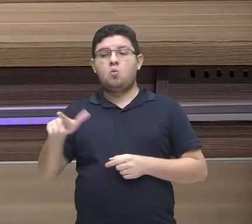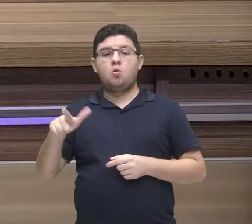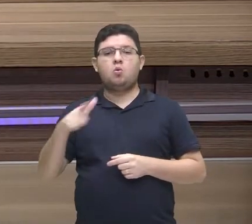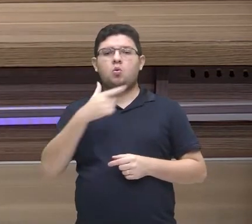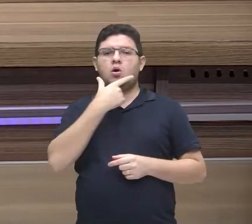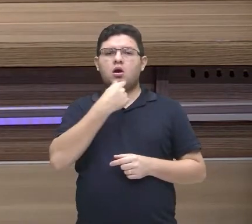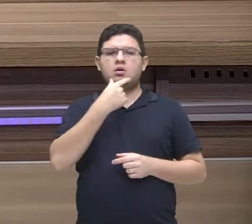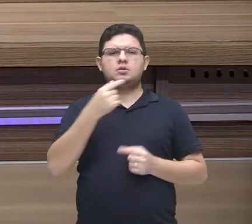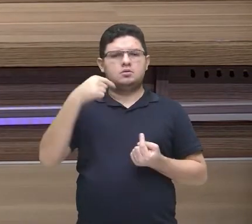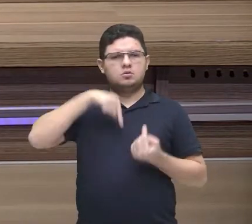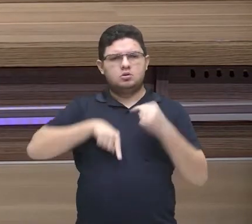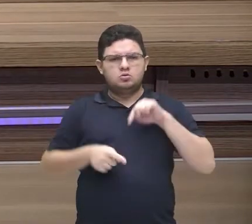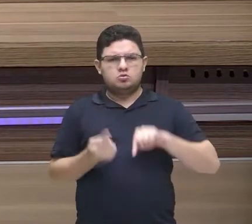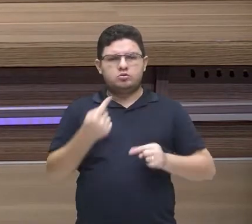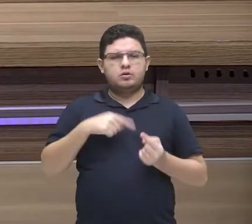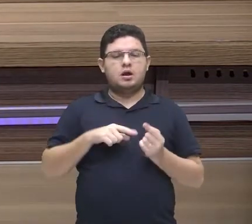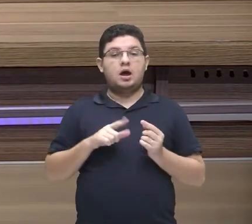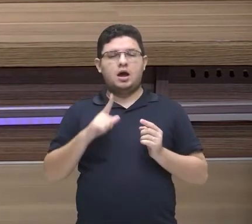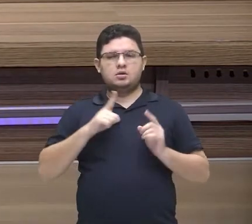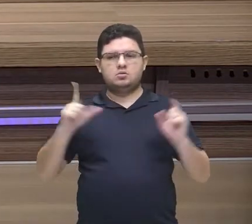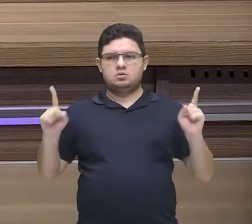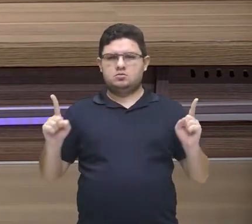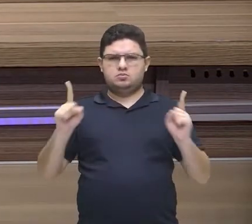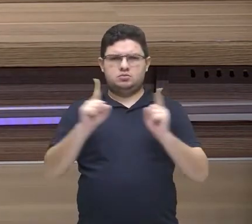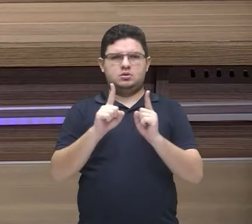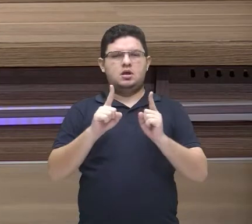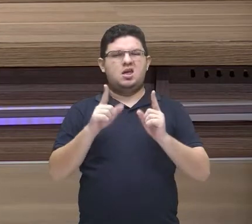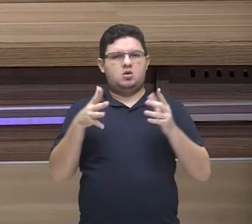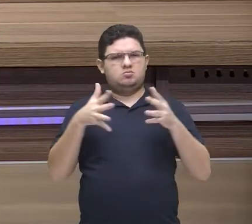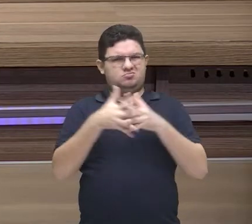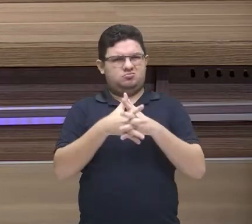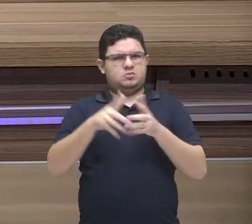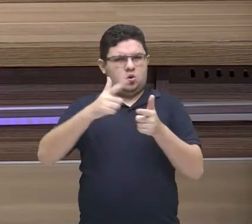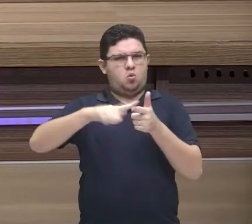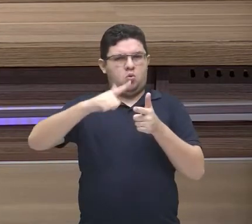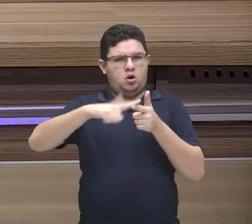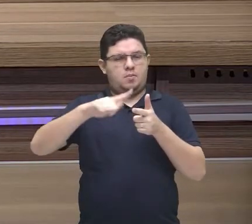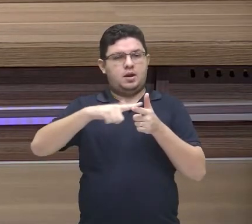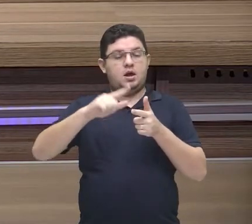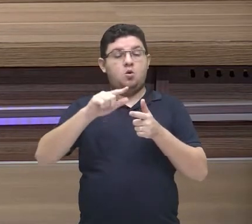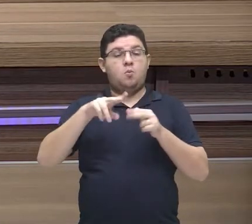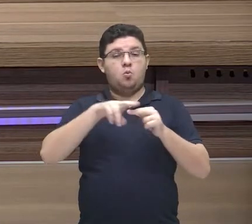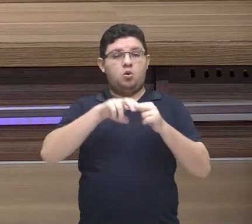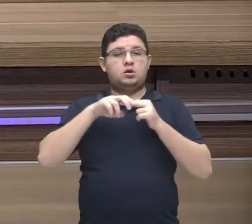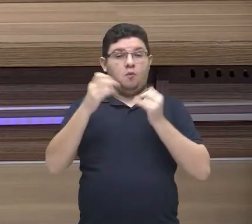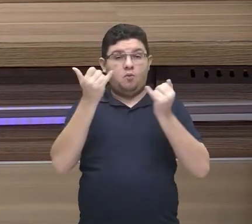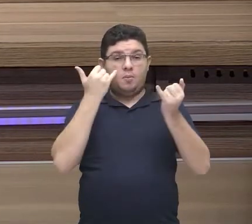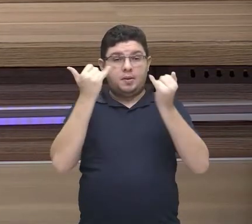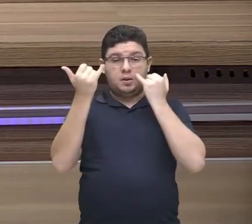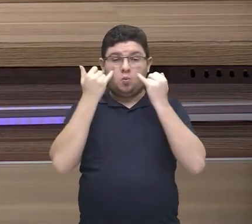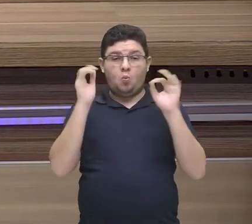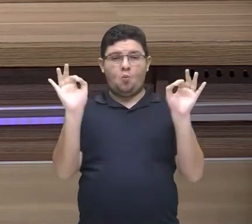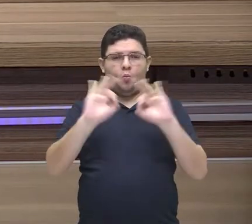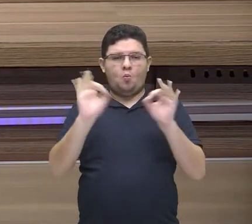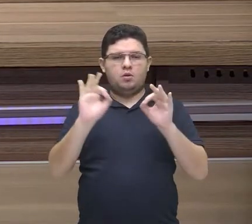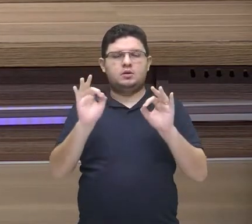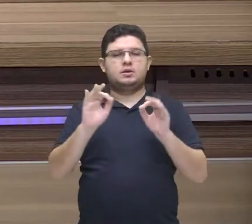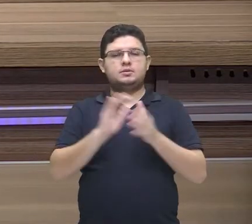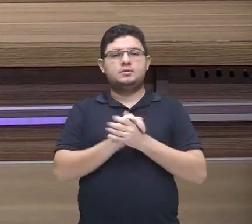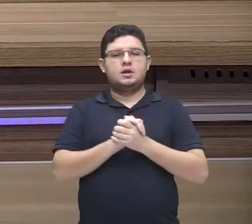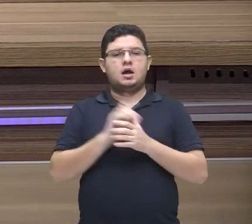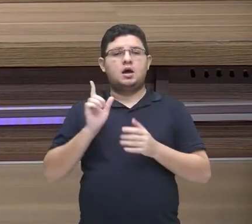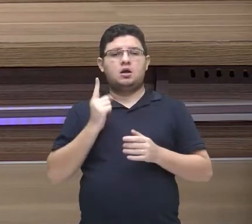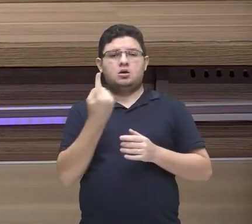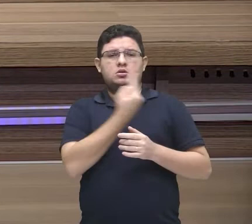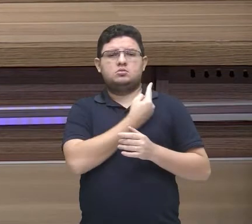juntam, né? E vem uma coisa muito complicada por absoluta falta de informação. E a gente fica se explicando, por